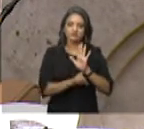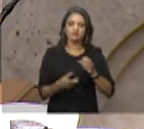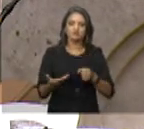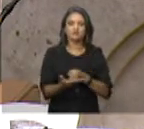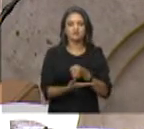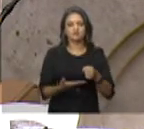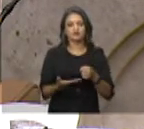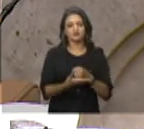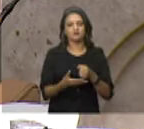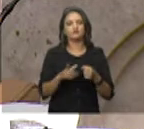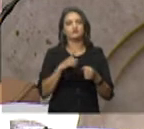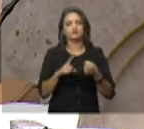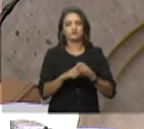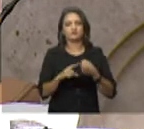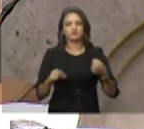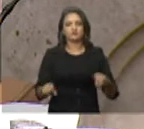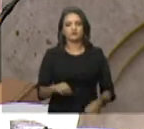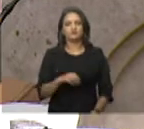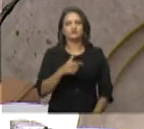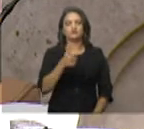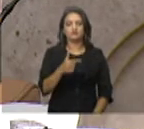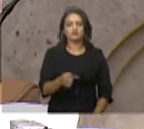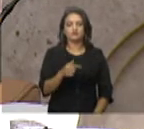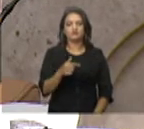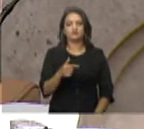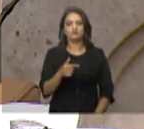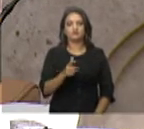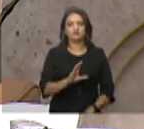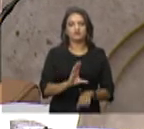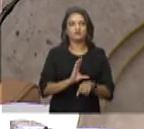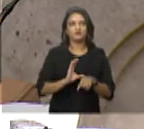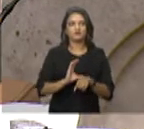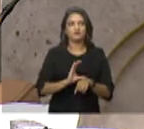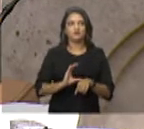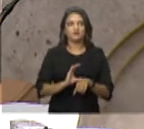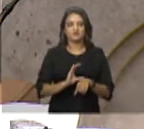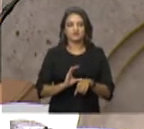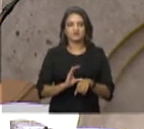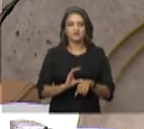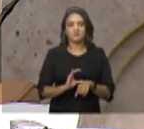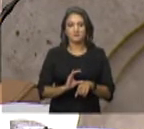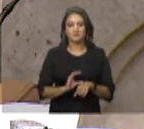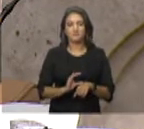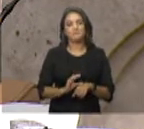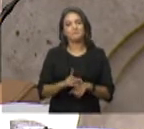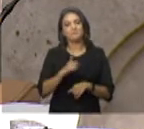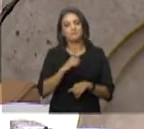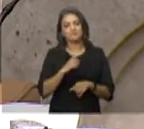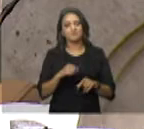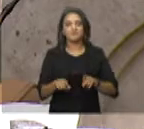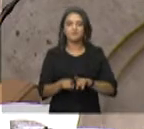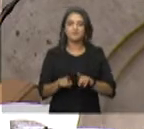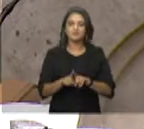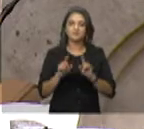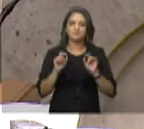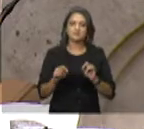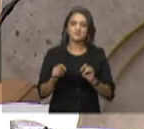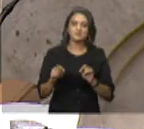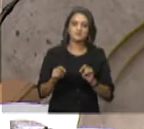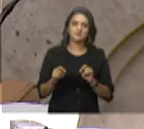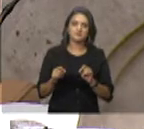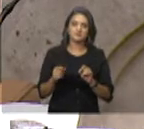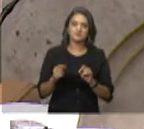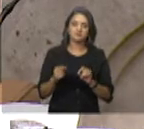elencados no artigo sétimo da nossa Constituição entrelaçam-se ao imprescindível